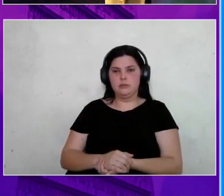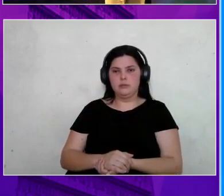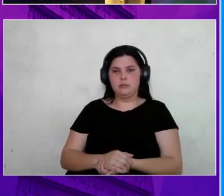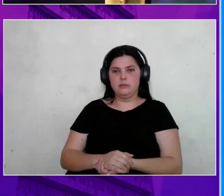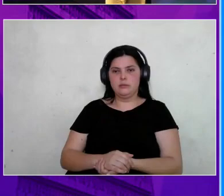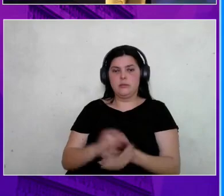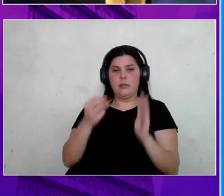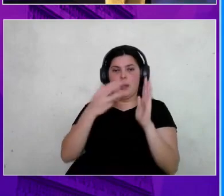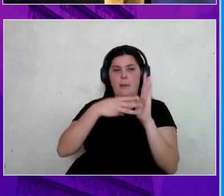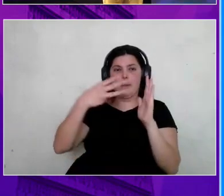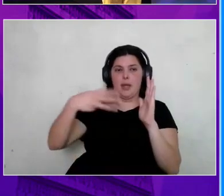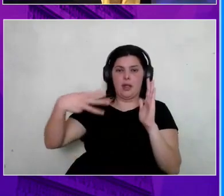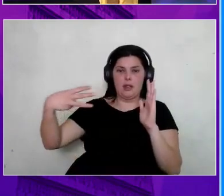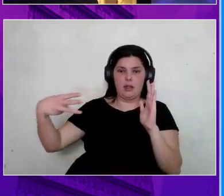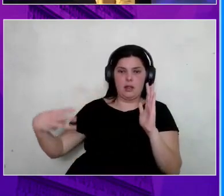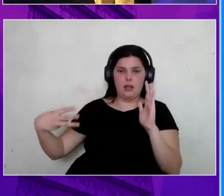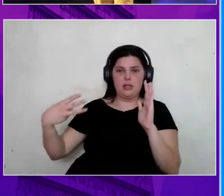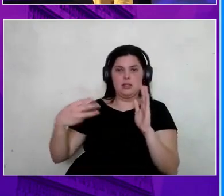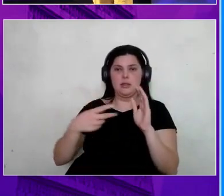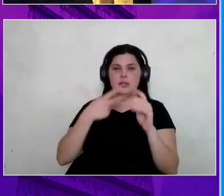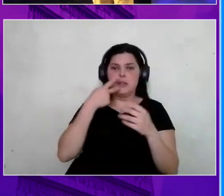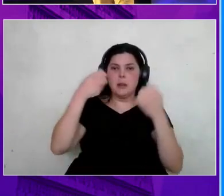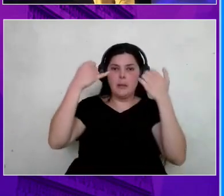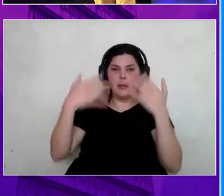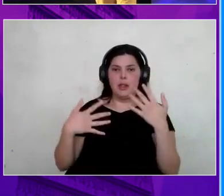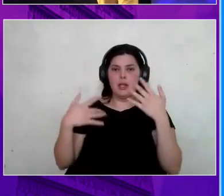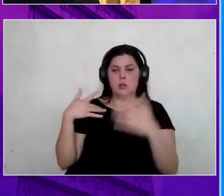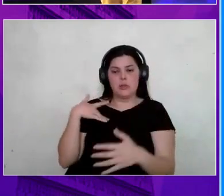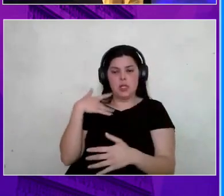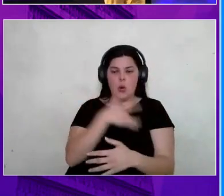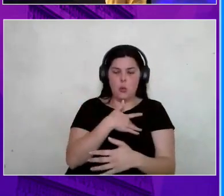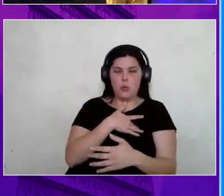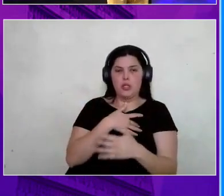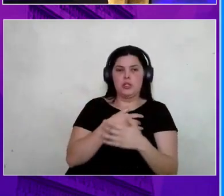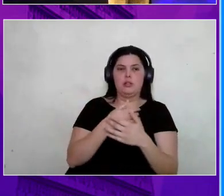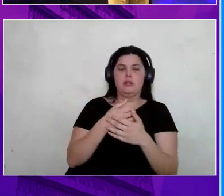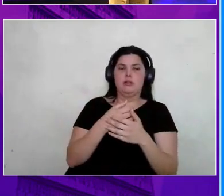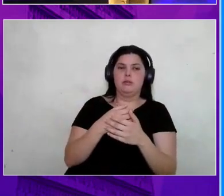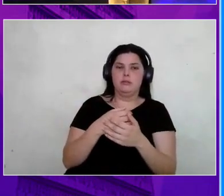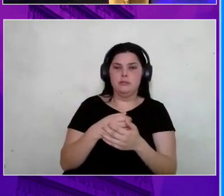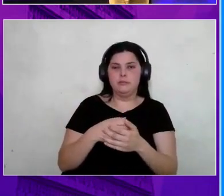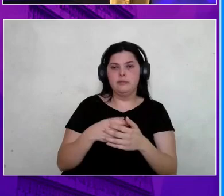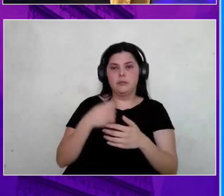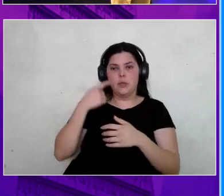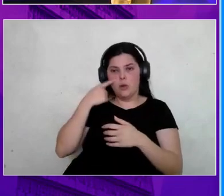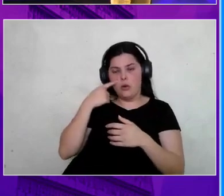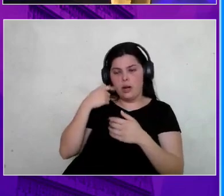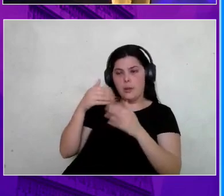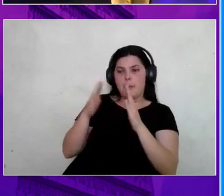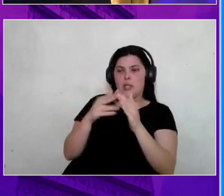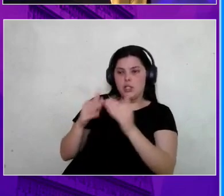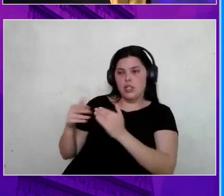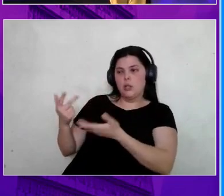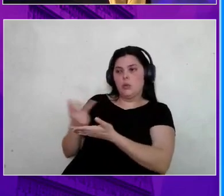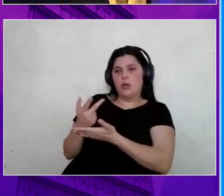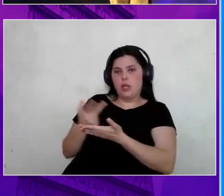Métricas, né, ele fala um pouco da saúde da aplicação. Aqui a gente vê as requisições, os erros.